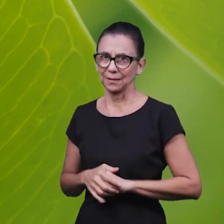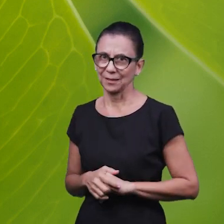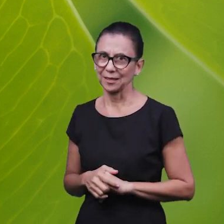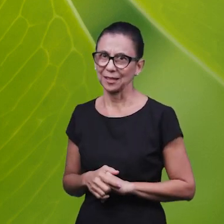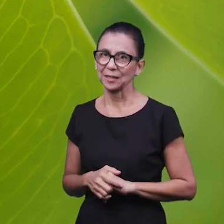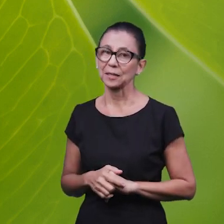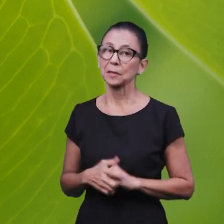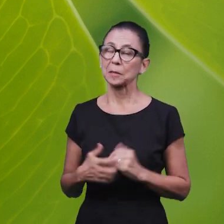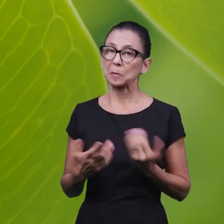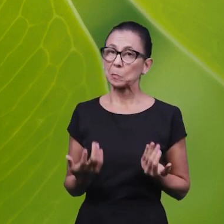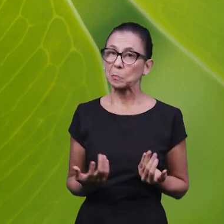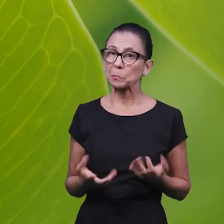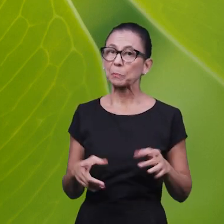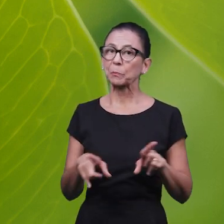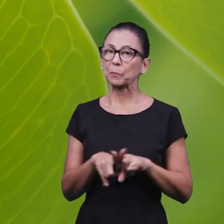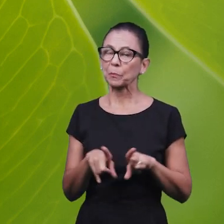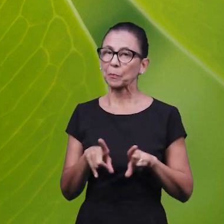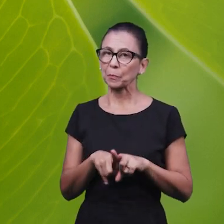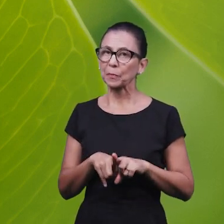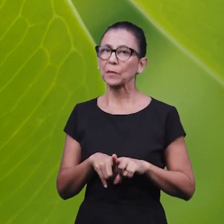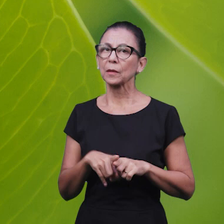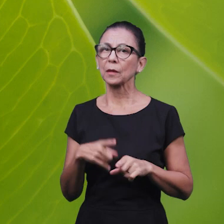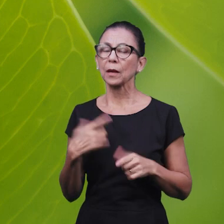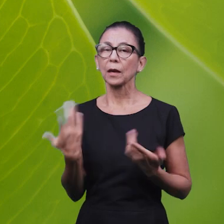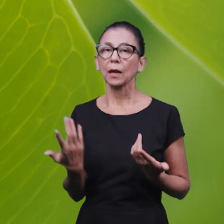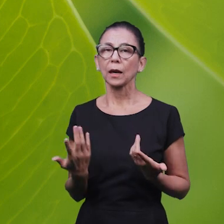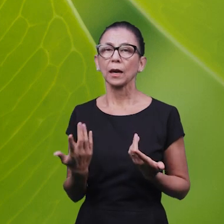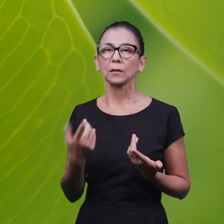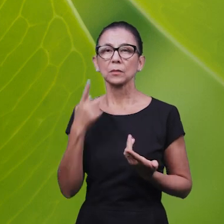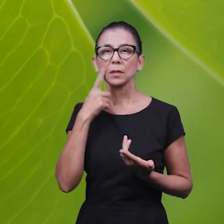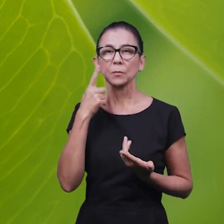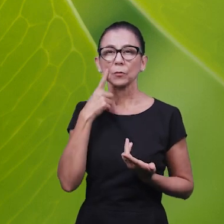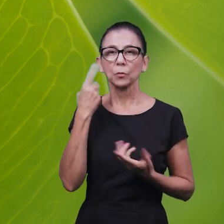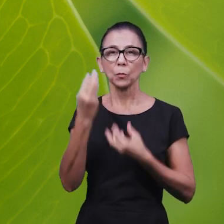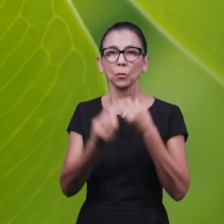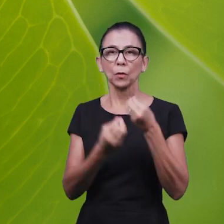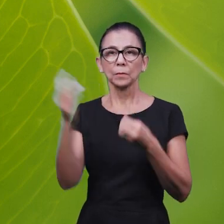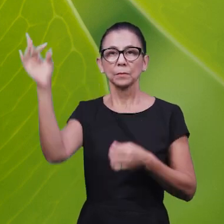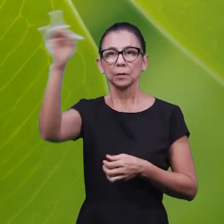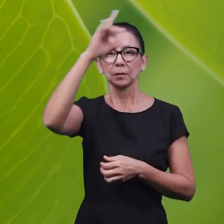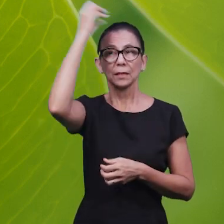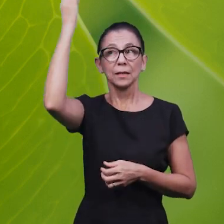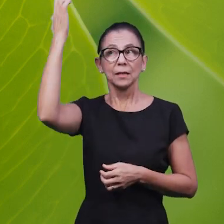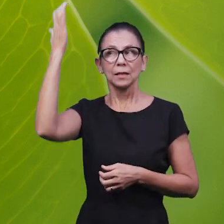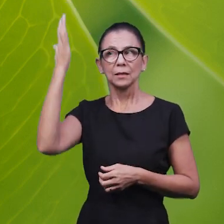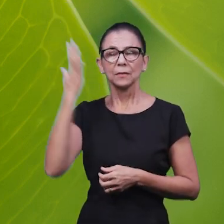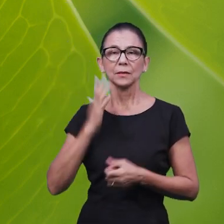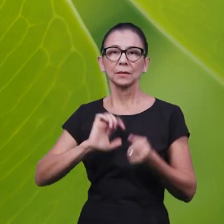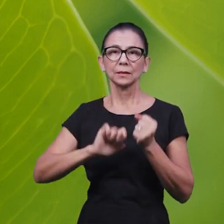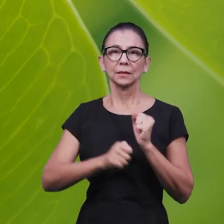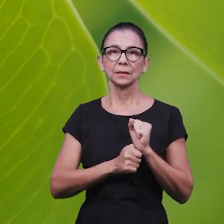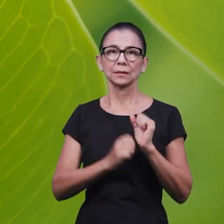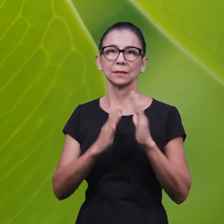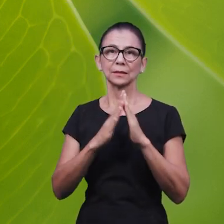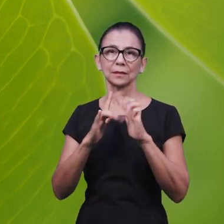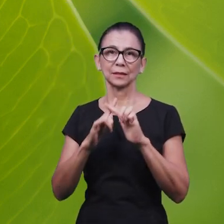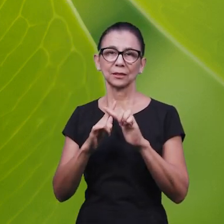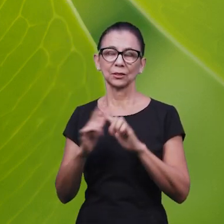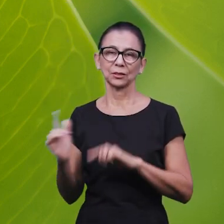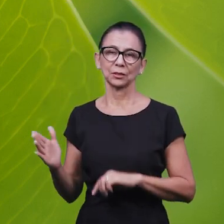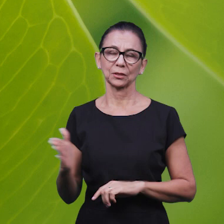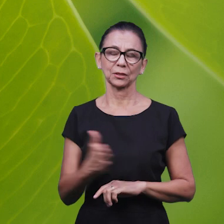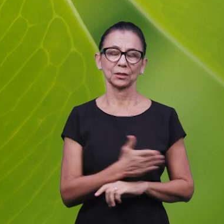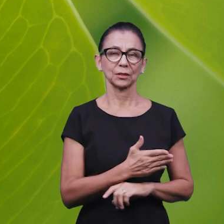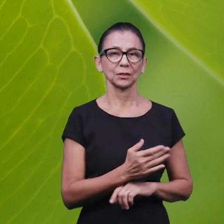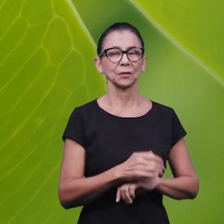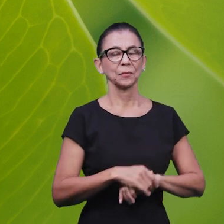através do que o Espírito Santo tem revelado à sua igreja nesse último momento. A paz do Senhor Jesus. A paz do Senhor, meus irmãos. Me